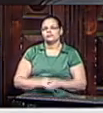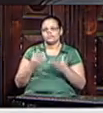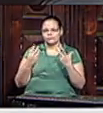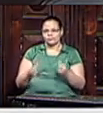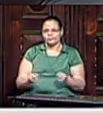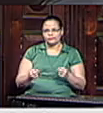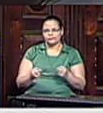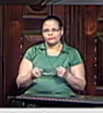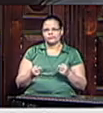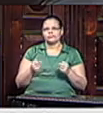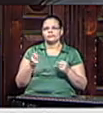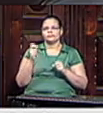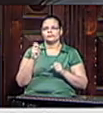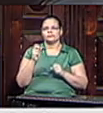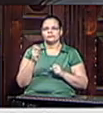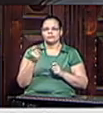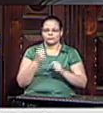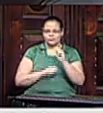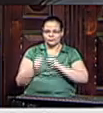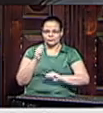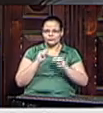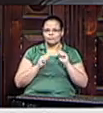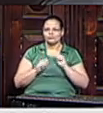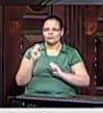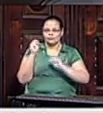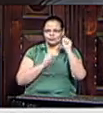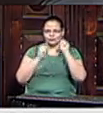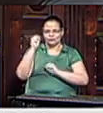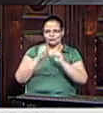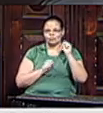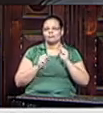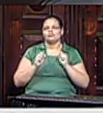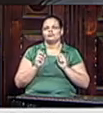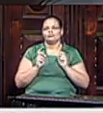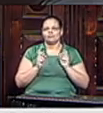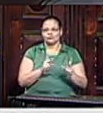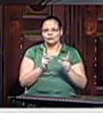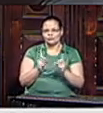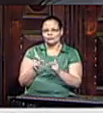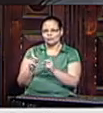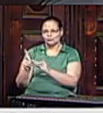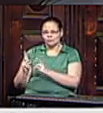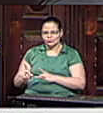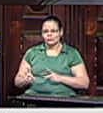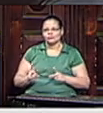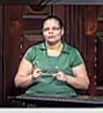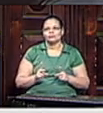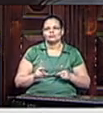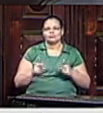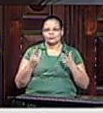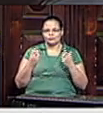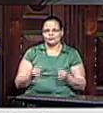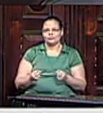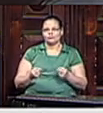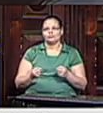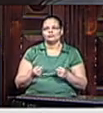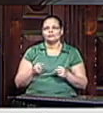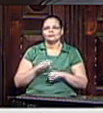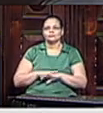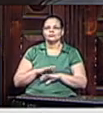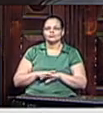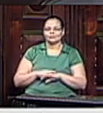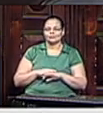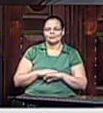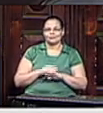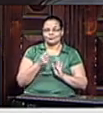favorável. De economia, indústria e comércio, favorável. De orçamento, finanças, fiscalização financeira e controle, favorável. Relatores, deputado